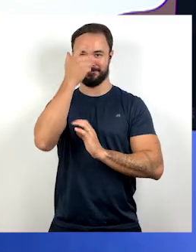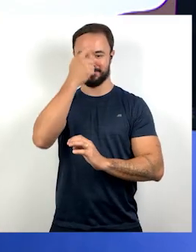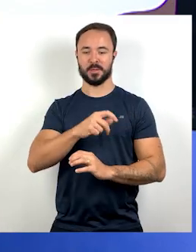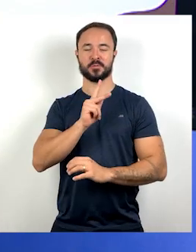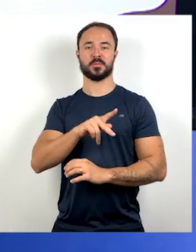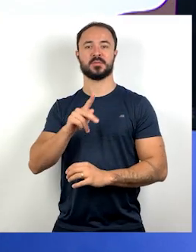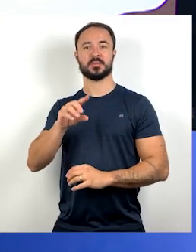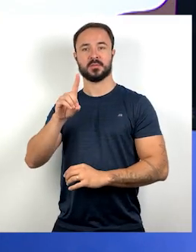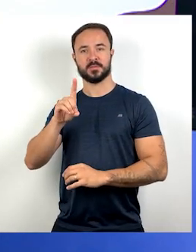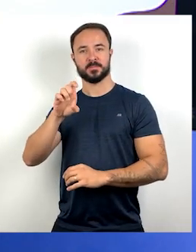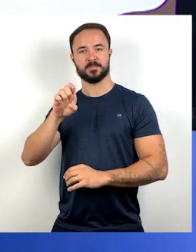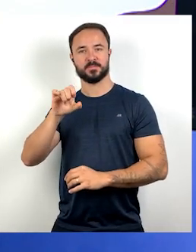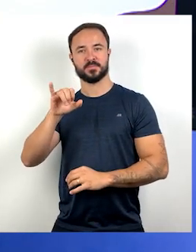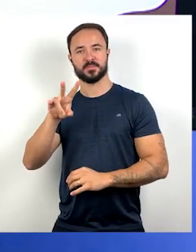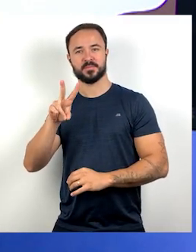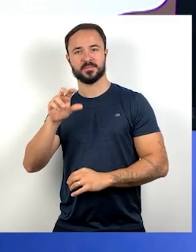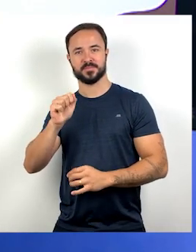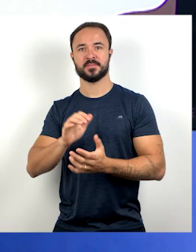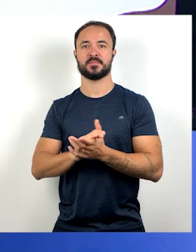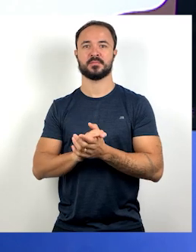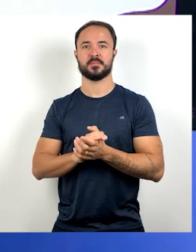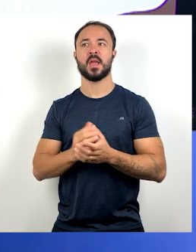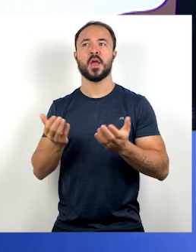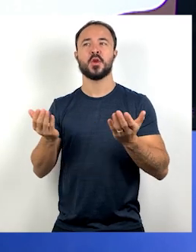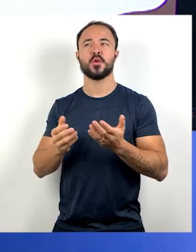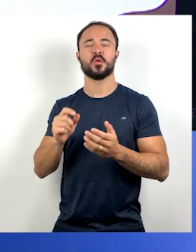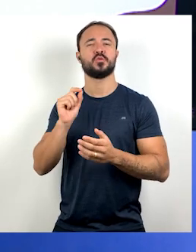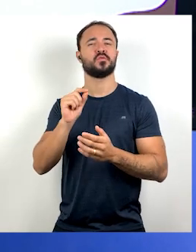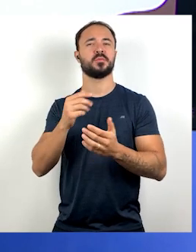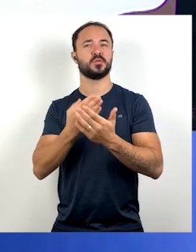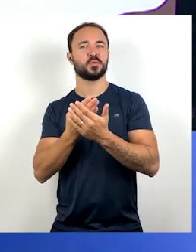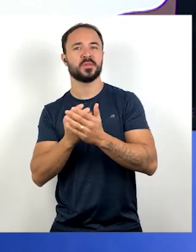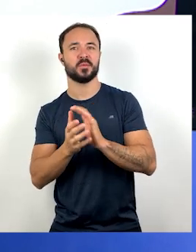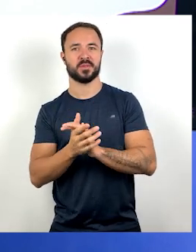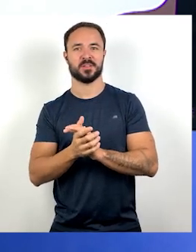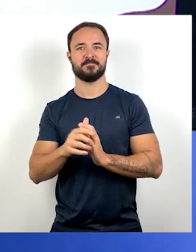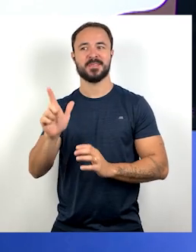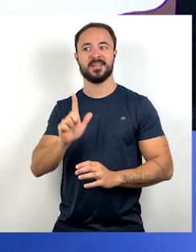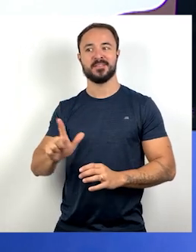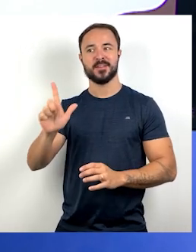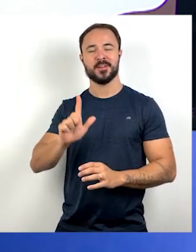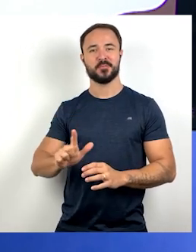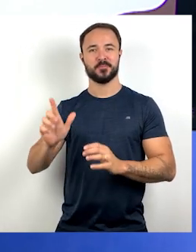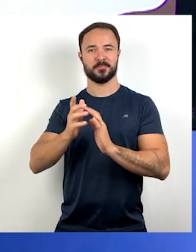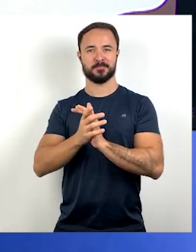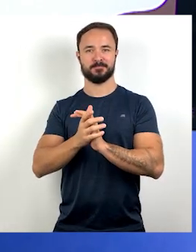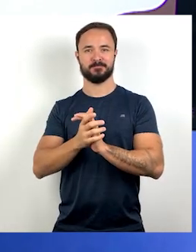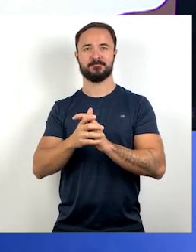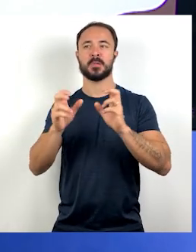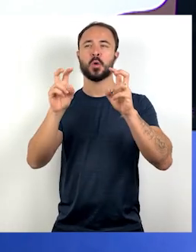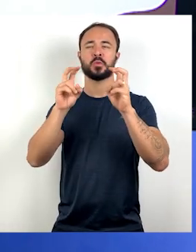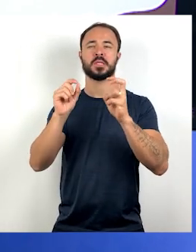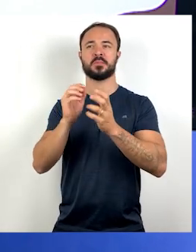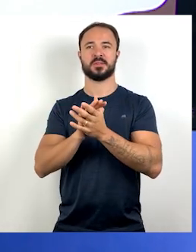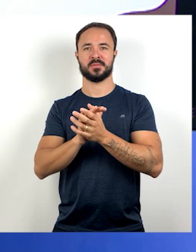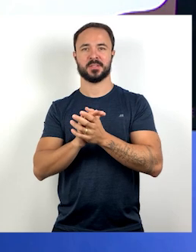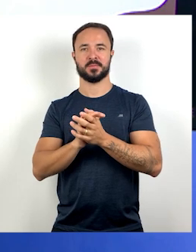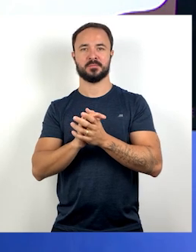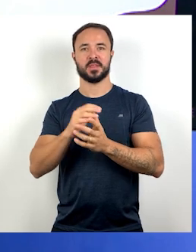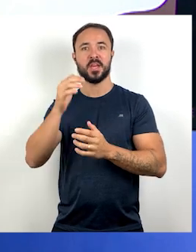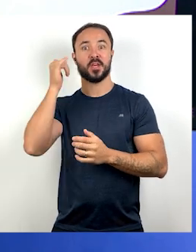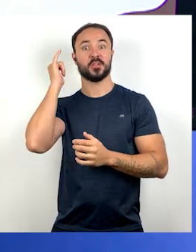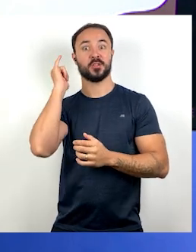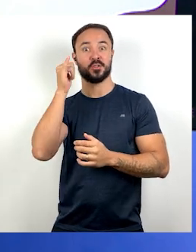Olá, eu sou a professora Deiva Vasconcelos e nessa aula de literatura nós vamos falar de história em